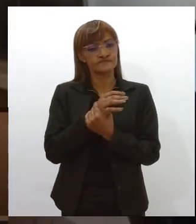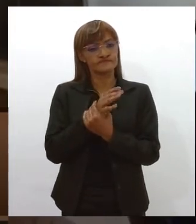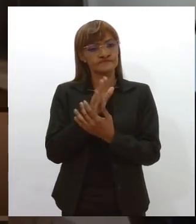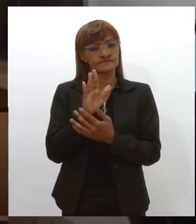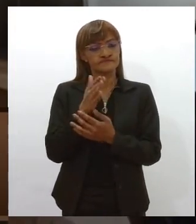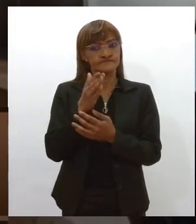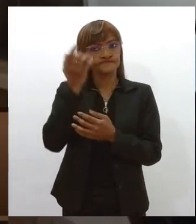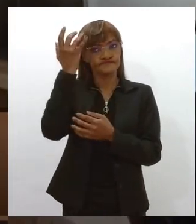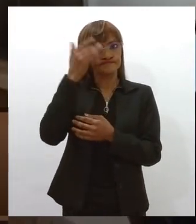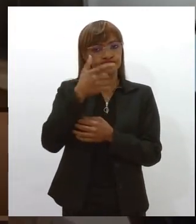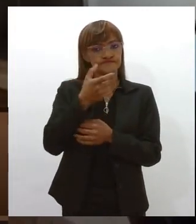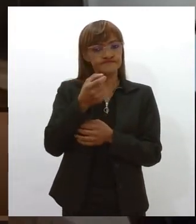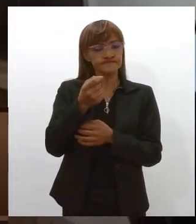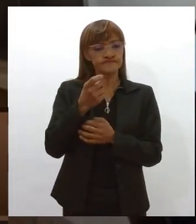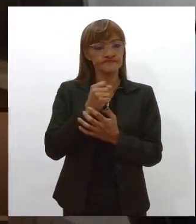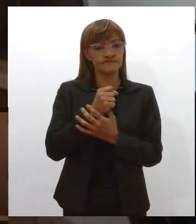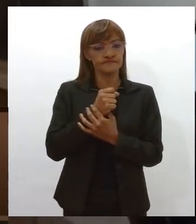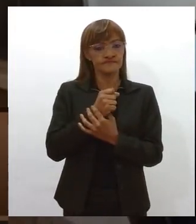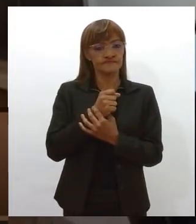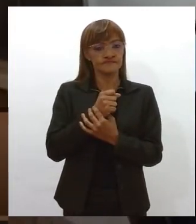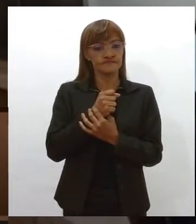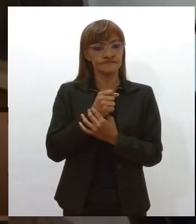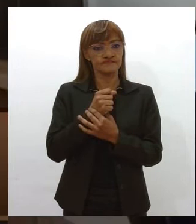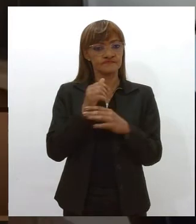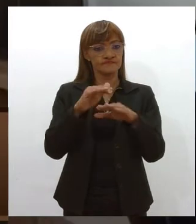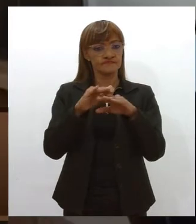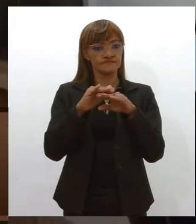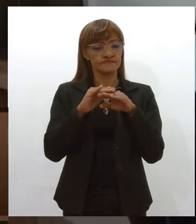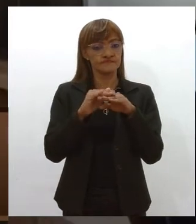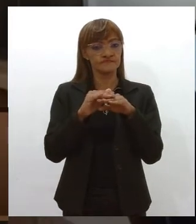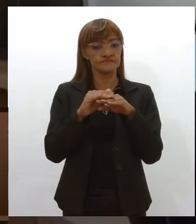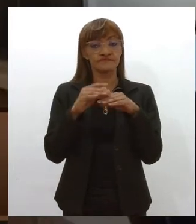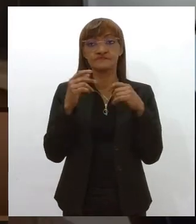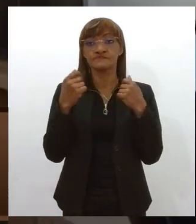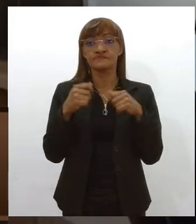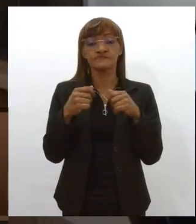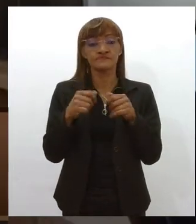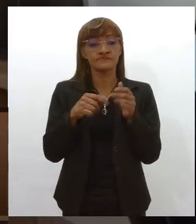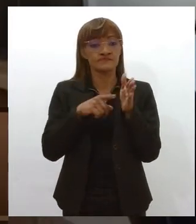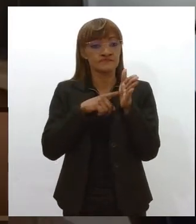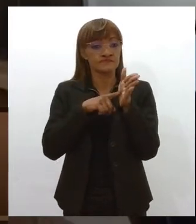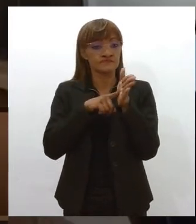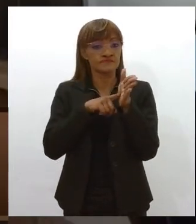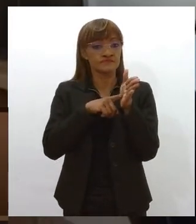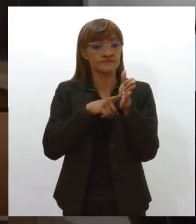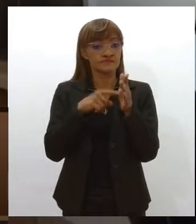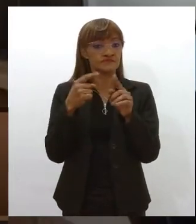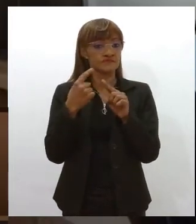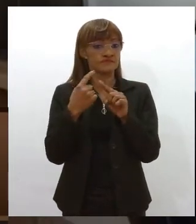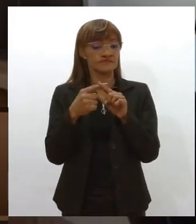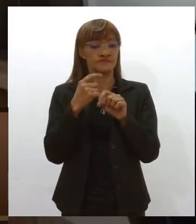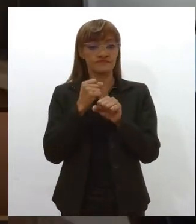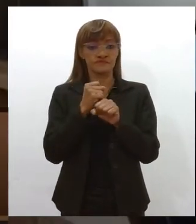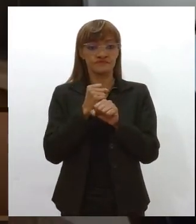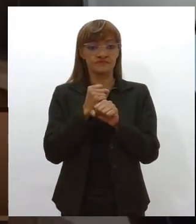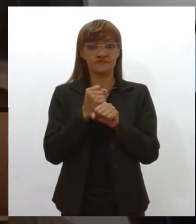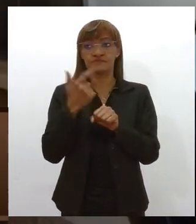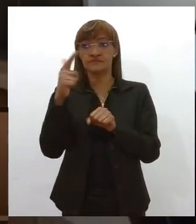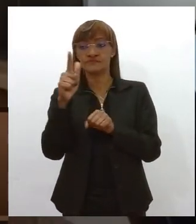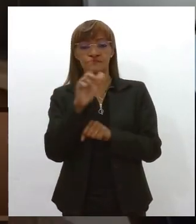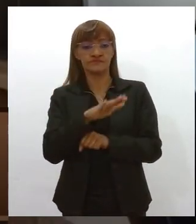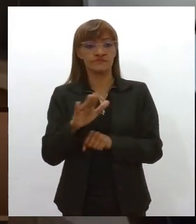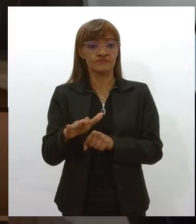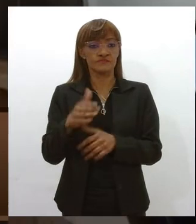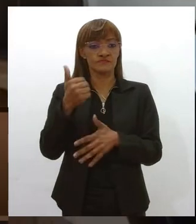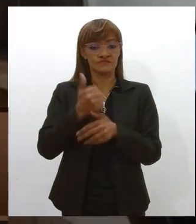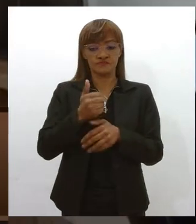ou menos, uma mãe procura, ele vai ter que sair do tratamento dele porque disseram que ele tem que dar vaga para outra criança, que ele já está com 10